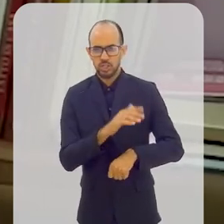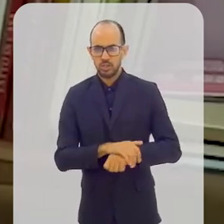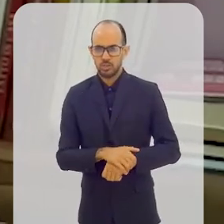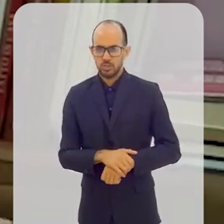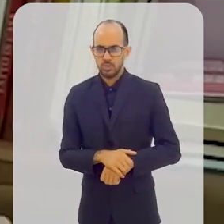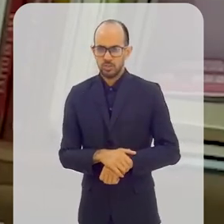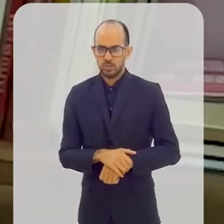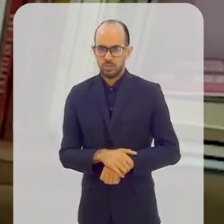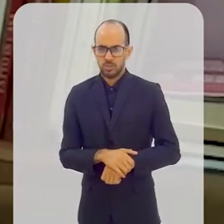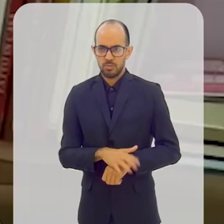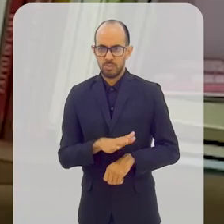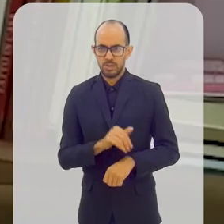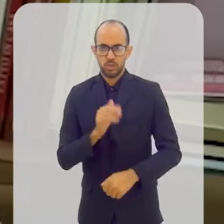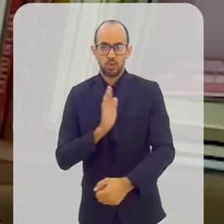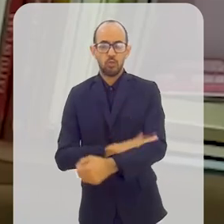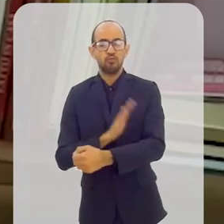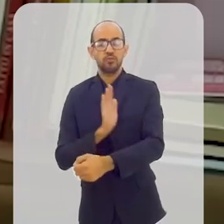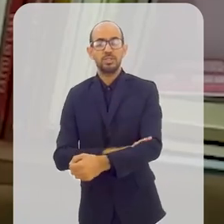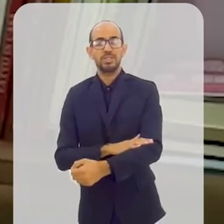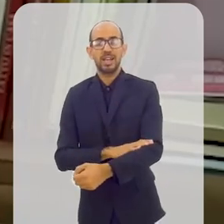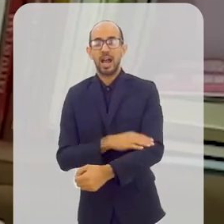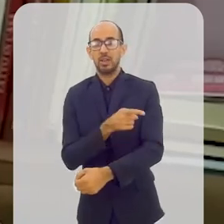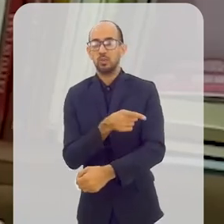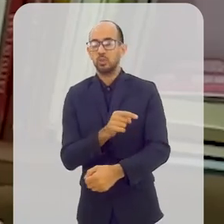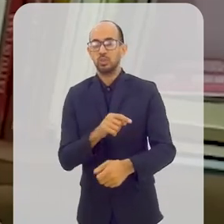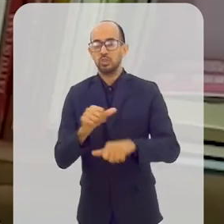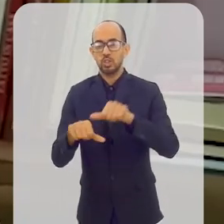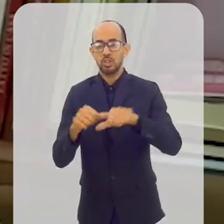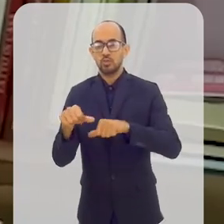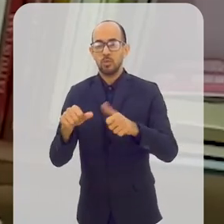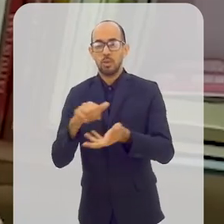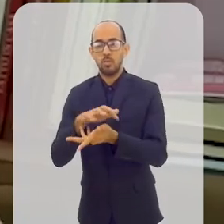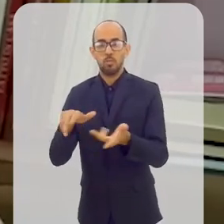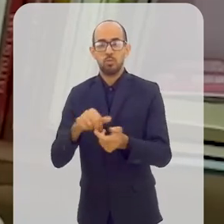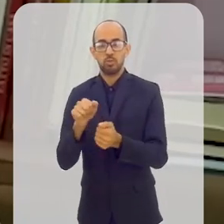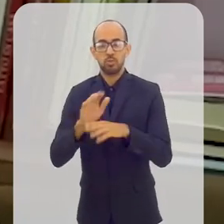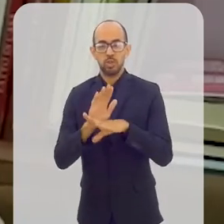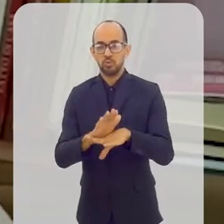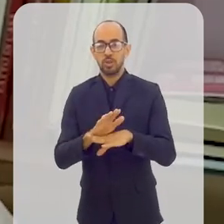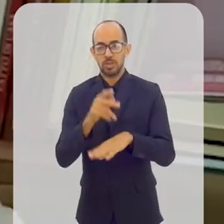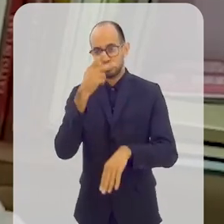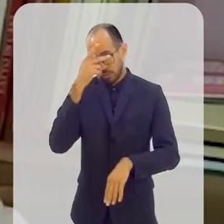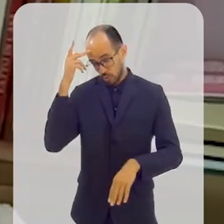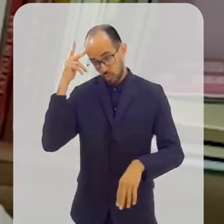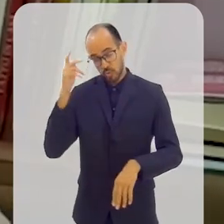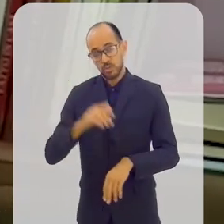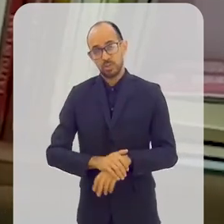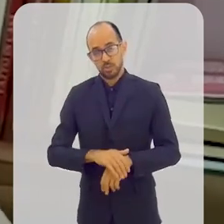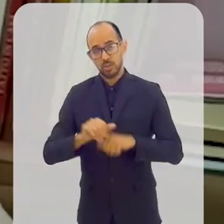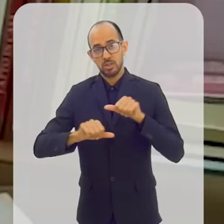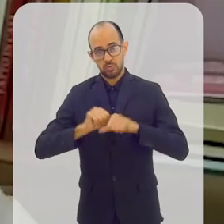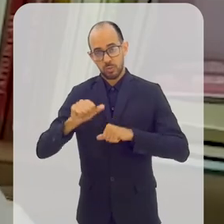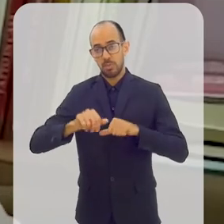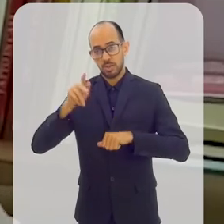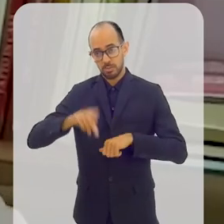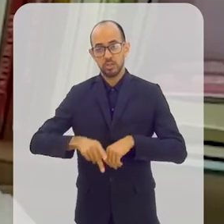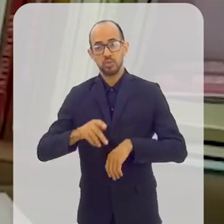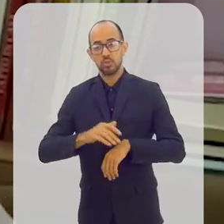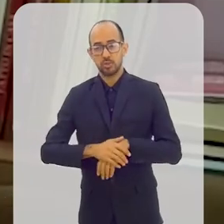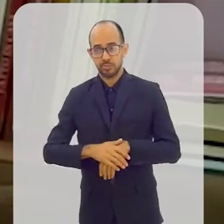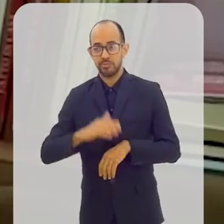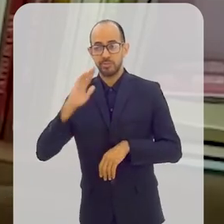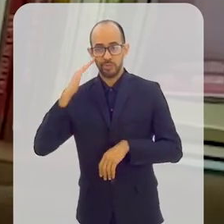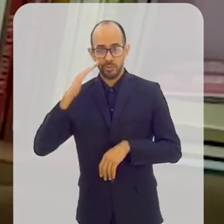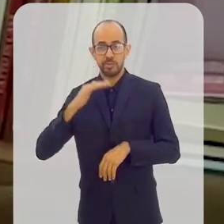Eles, tá bom, tem que ganhar dinheiro, mas eu estou viciado nesse negócio de transformar o mundo, de ajudar as pessoas, de transformar as